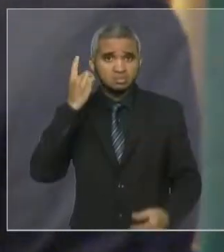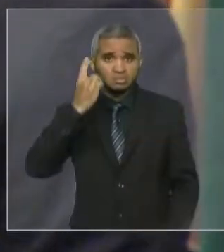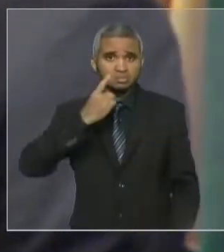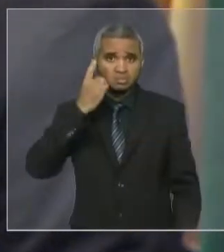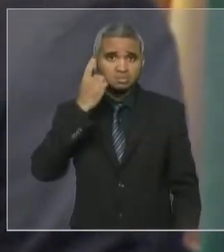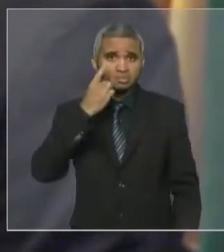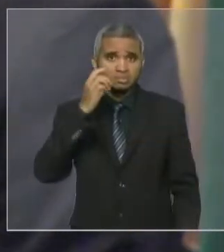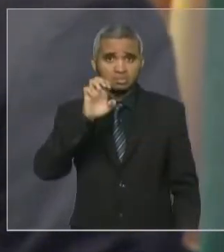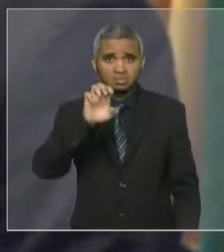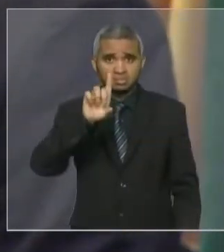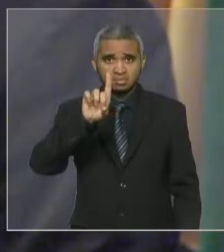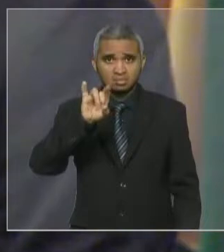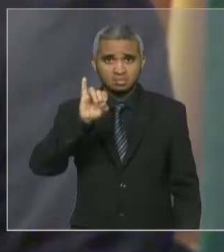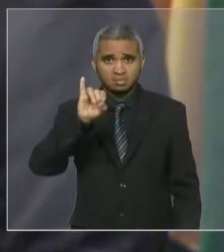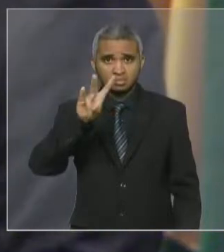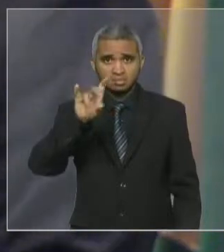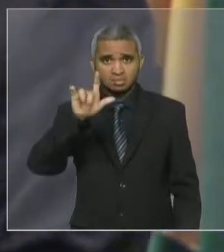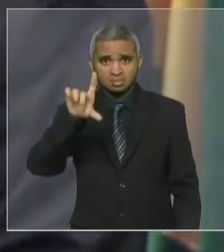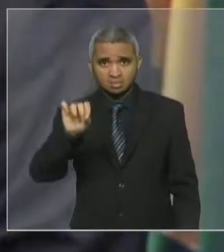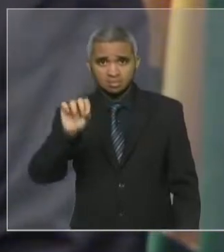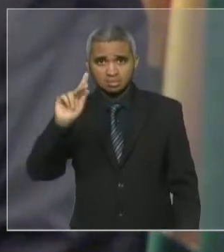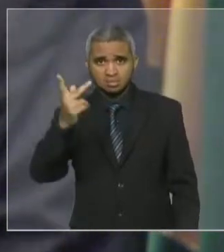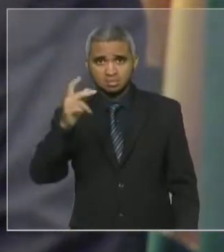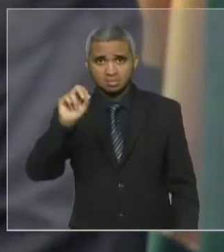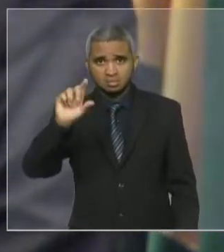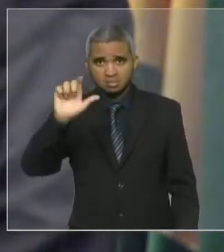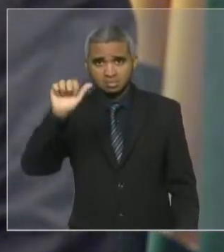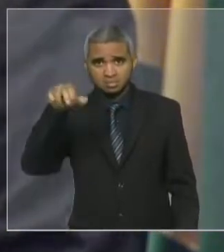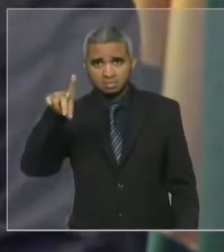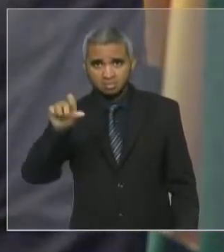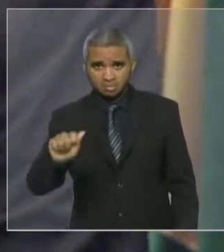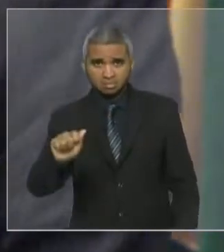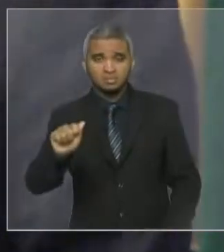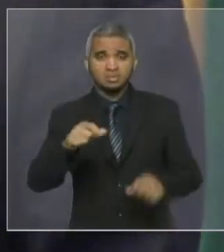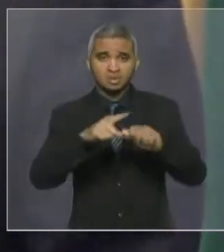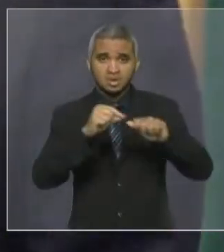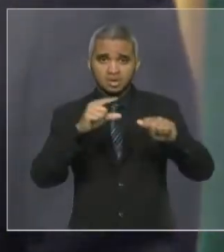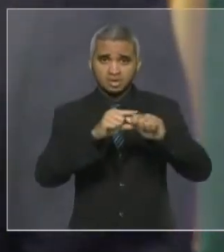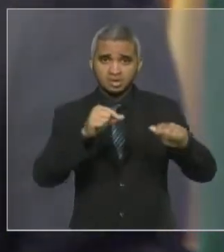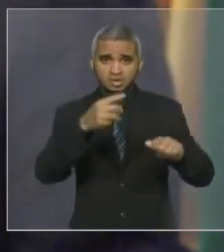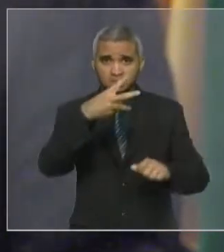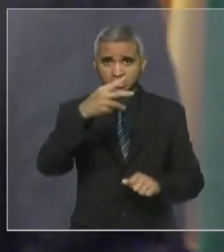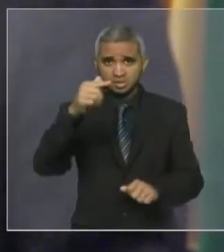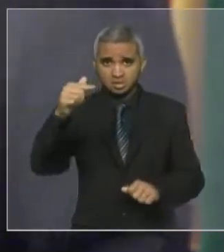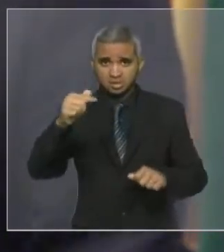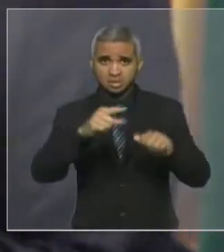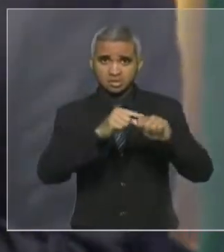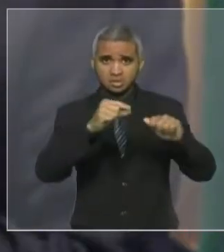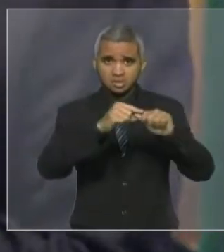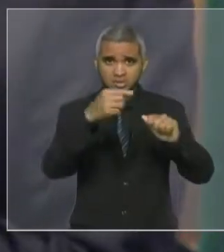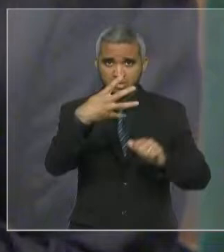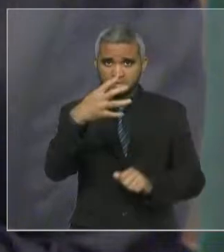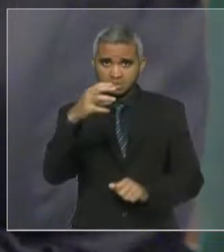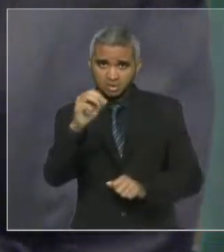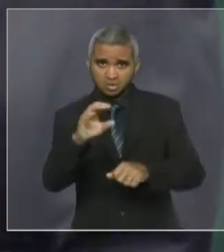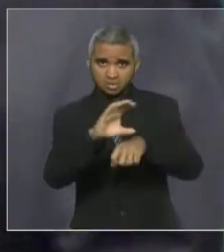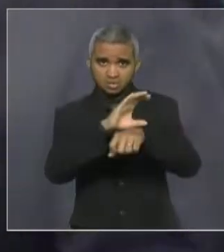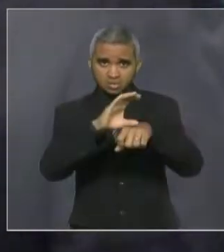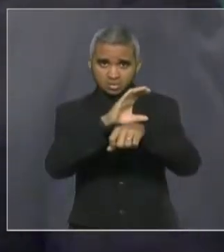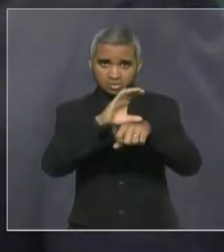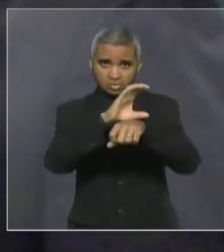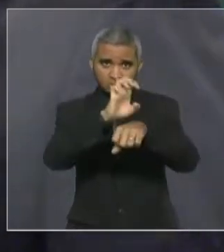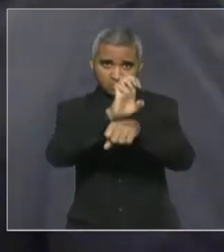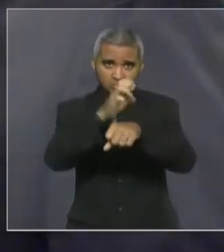se sustenta aqui, nos artigos 37 e 40, que estão aqui, da Constituição